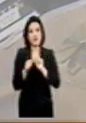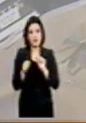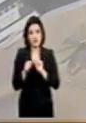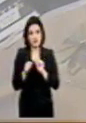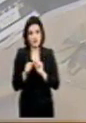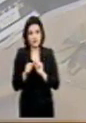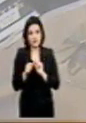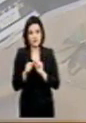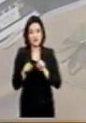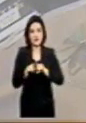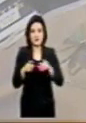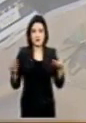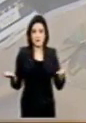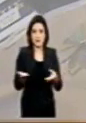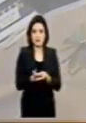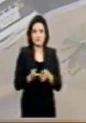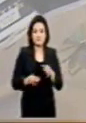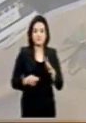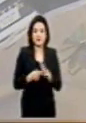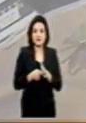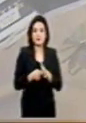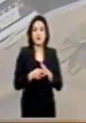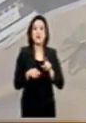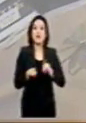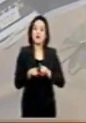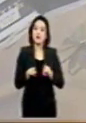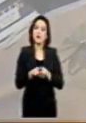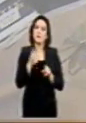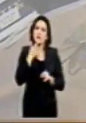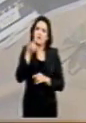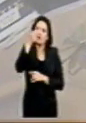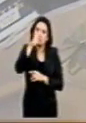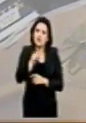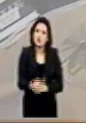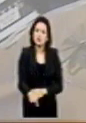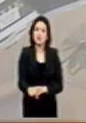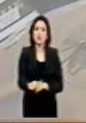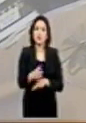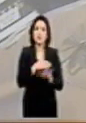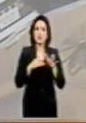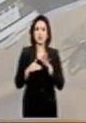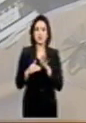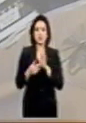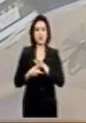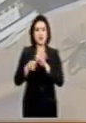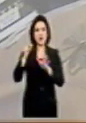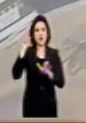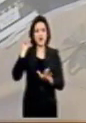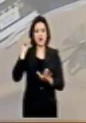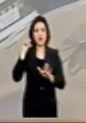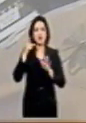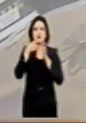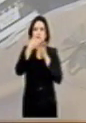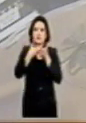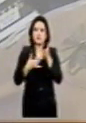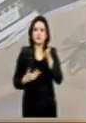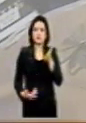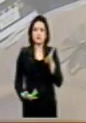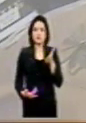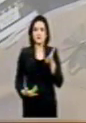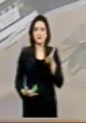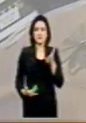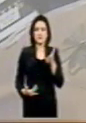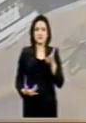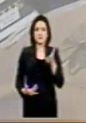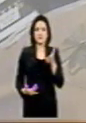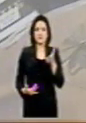nessa ação cautelar, e reafirmo os argumentos que foram declinados